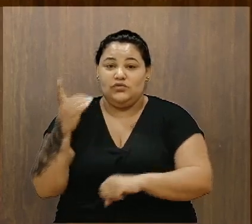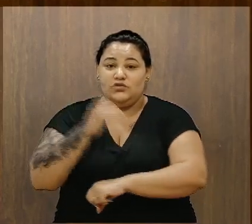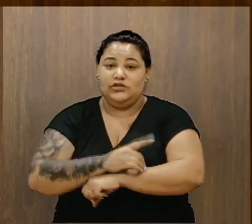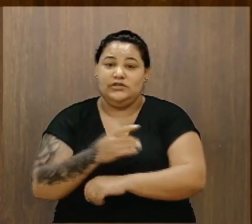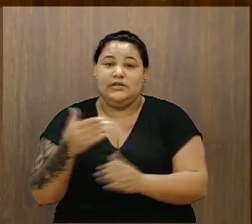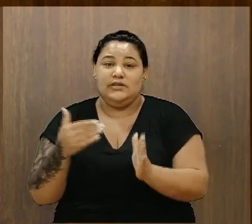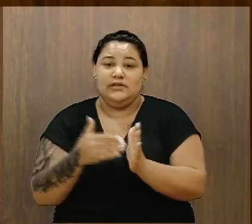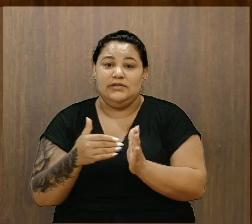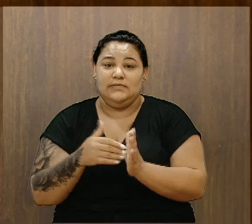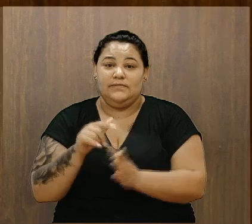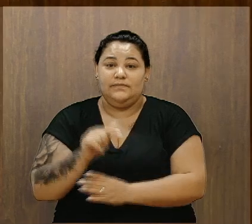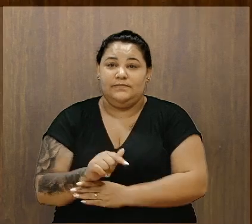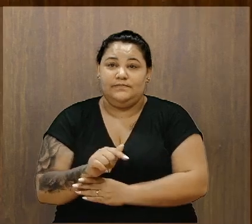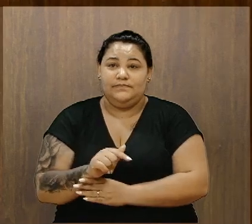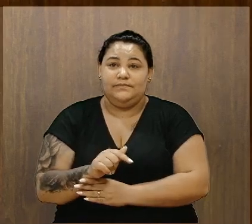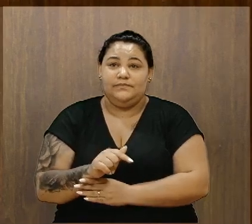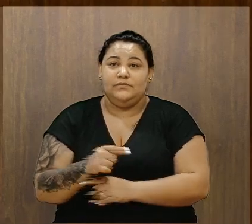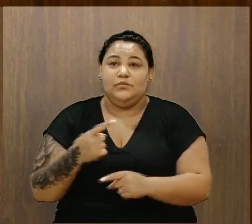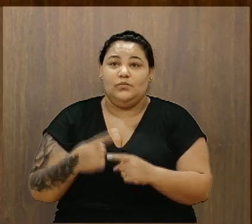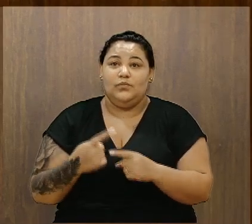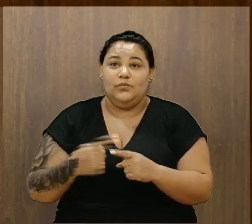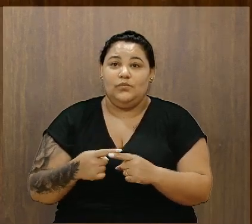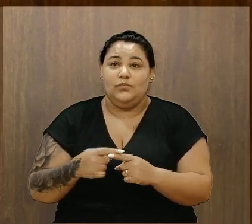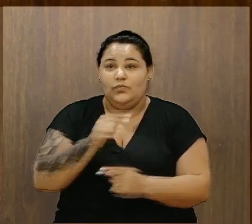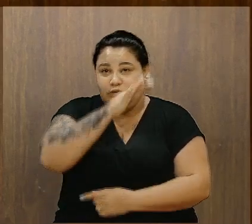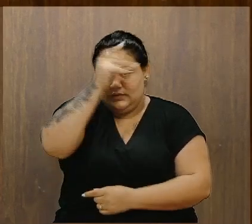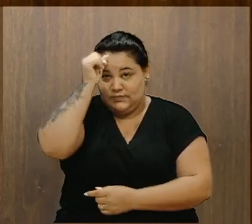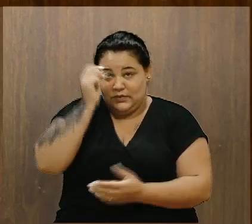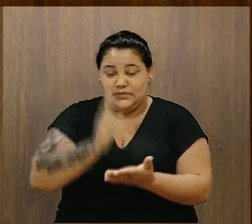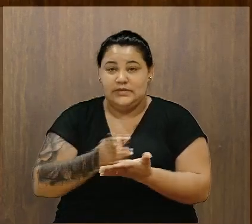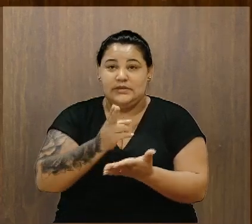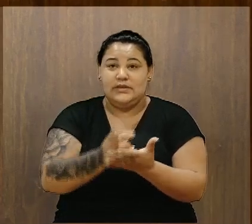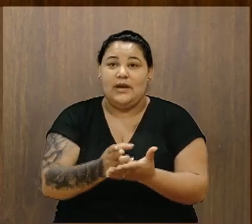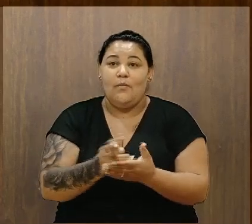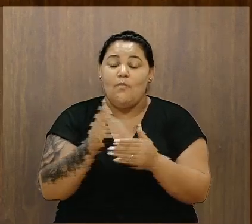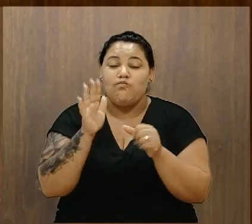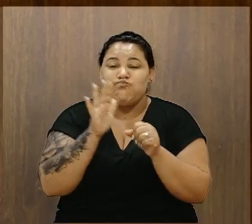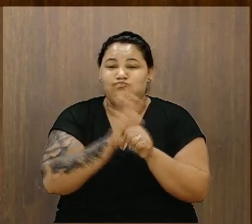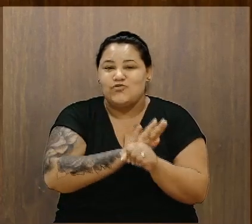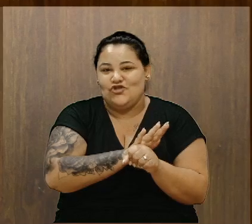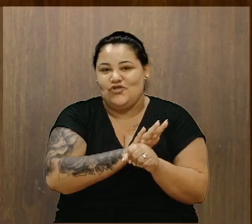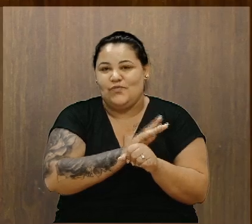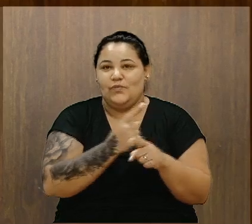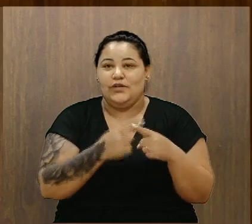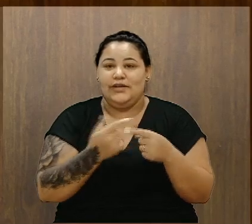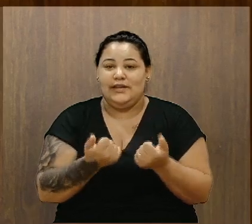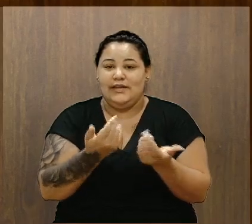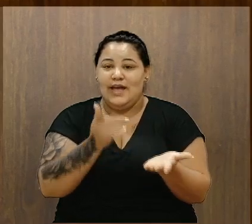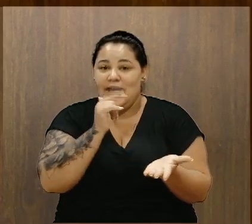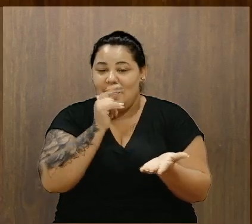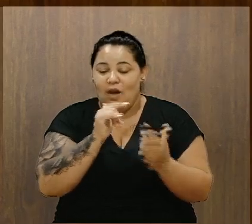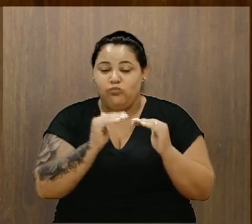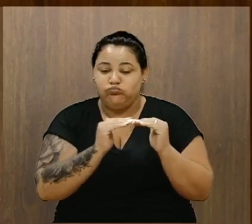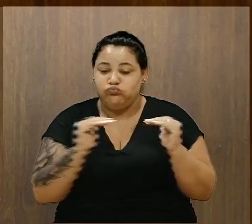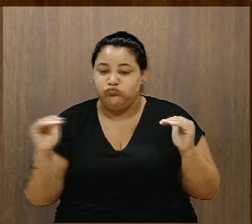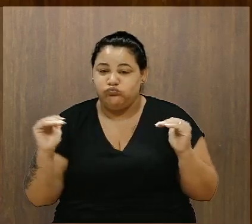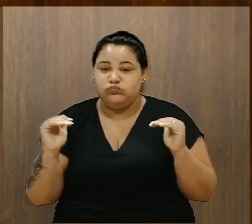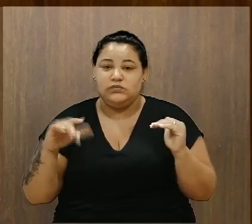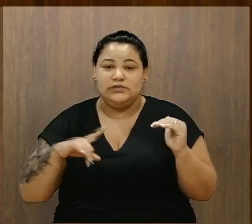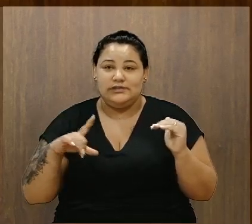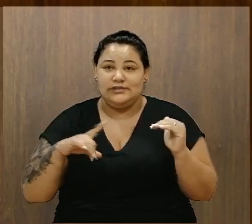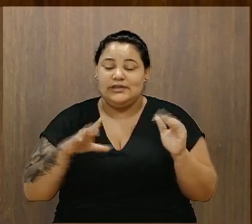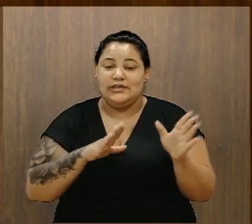poderia tratar, porque o municipal está sempre lotado, em especial nos dias de calor, porque disponibiliza água, porque a pista é excelente, que as pessoas possam ter